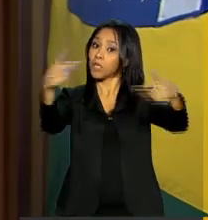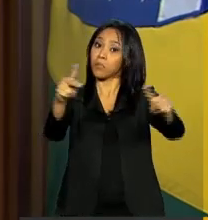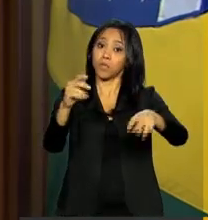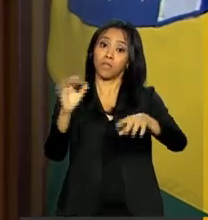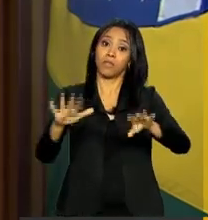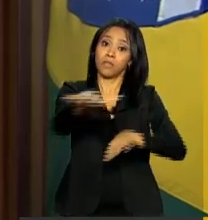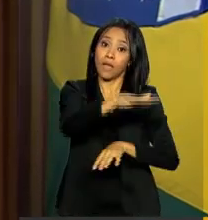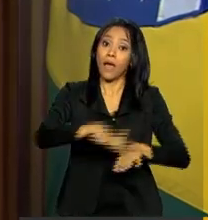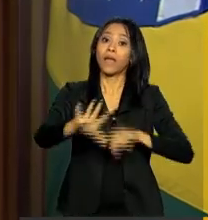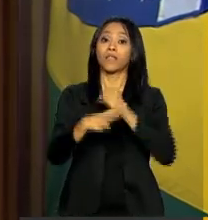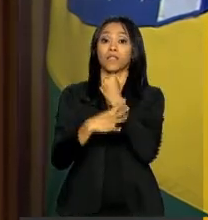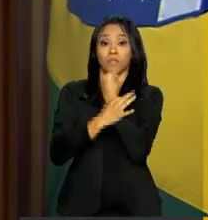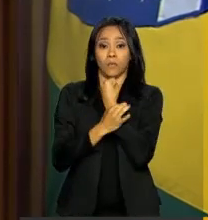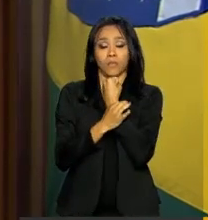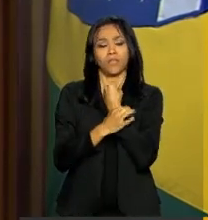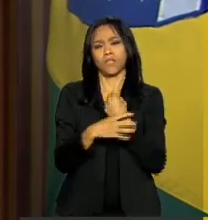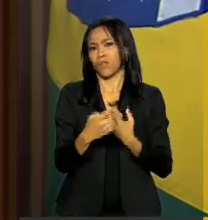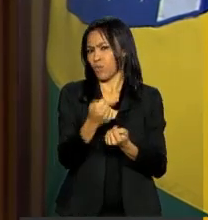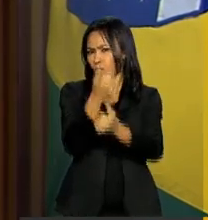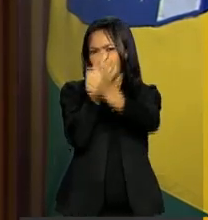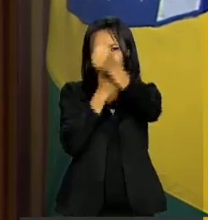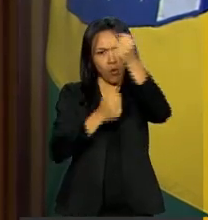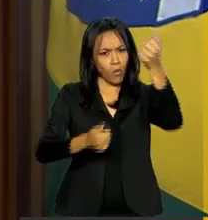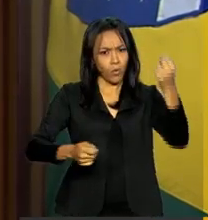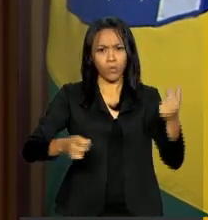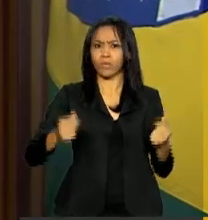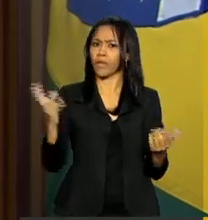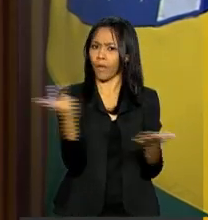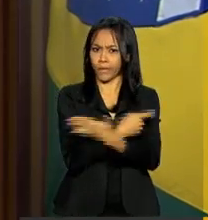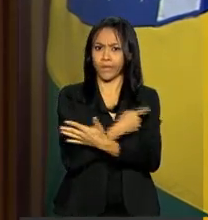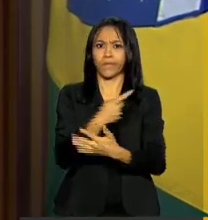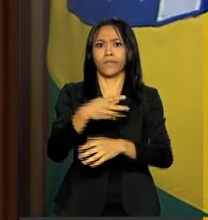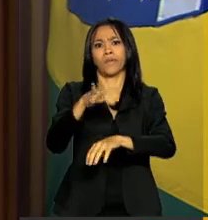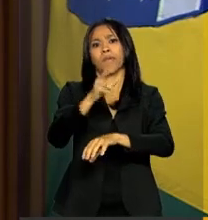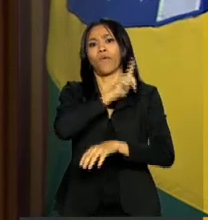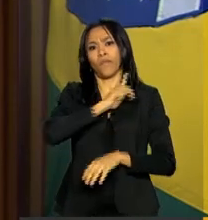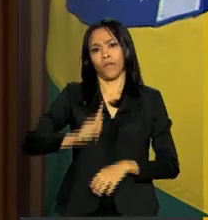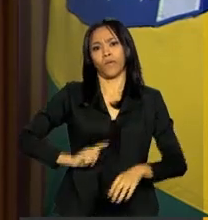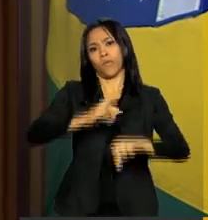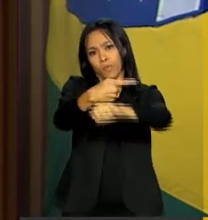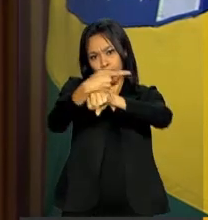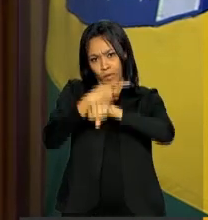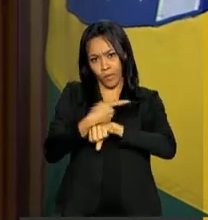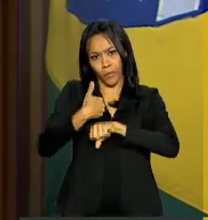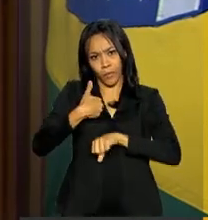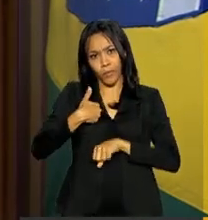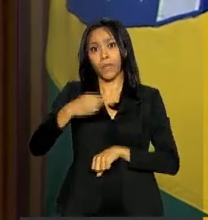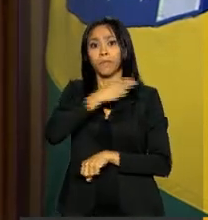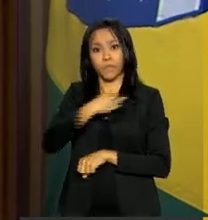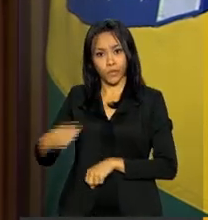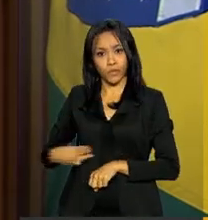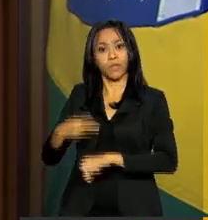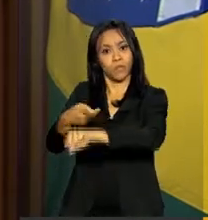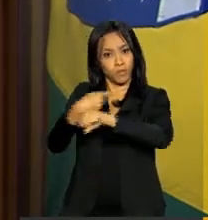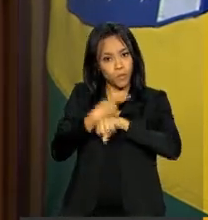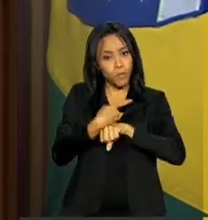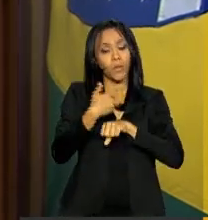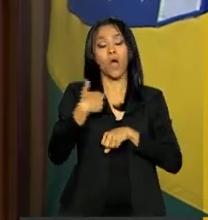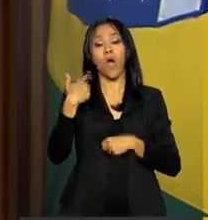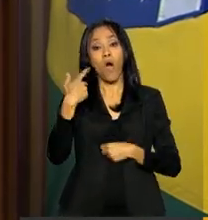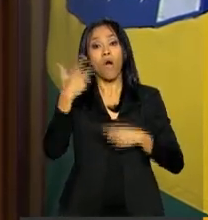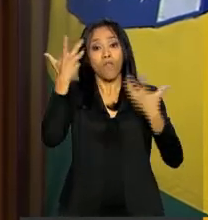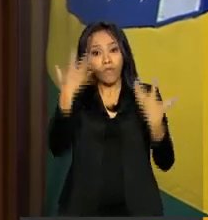que não são poucos os casos de governadores que vem a mim e aos ministros e de óleo nós temos que